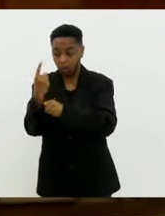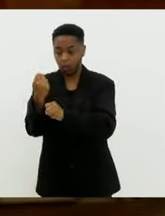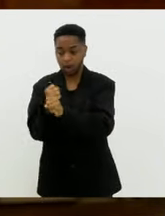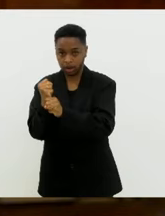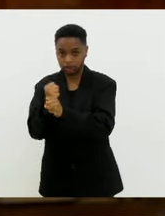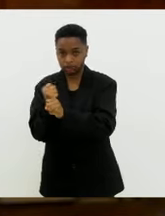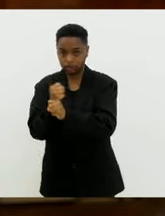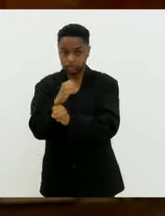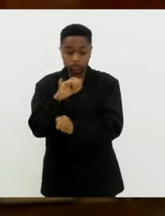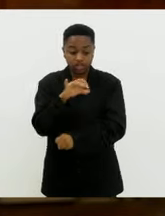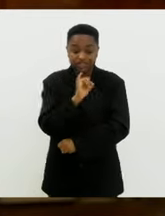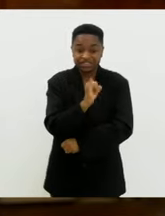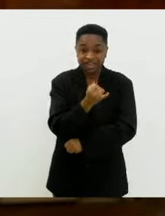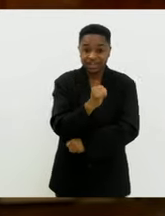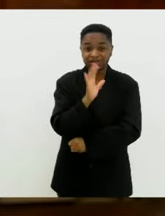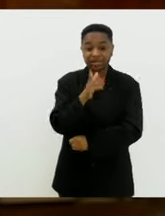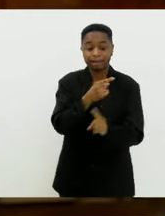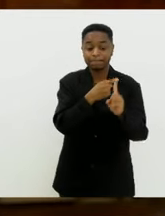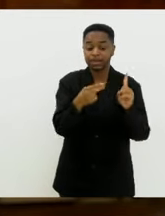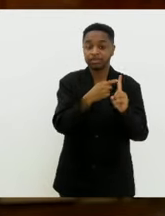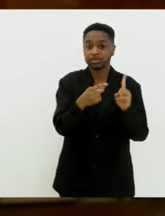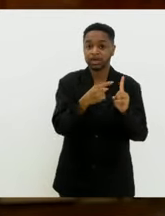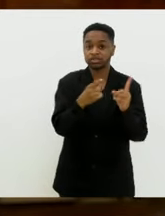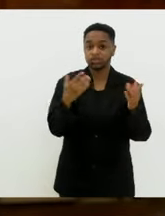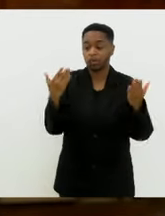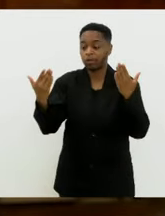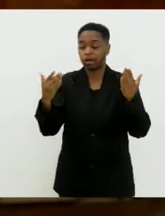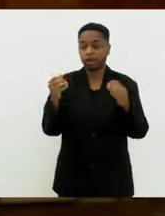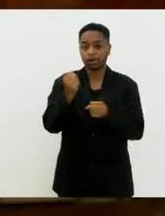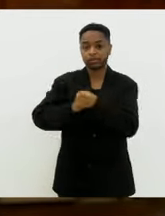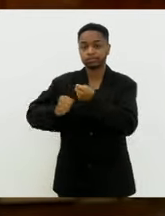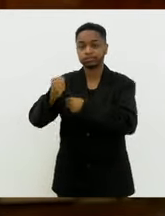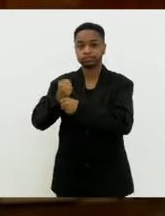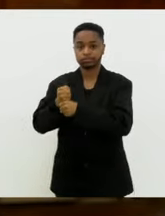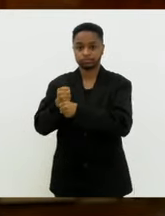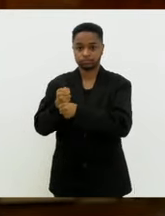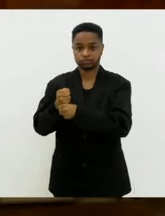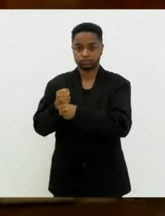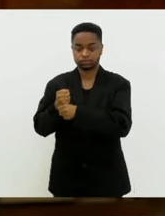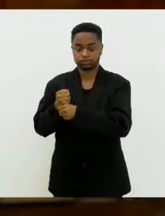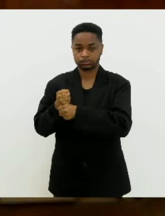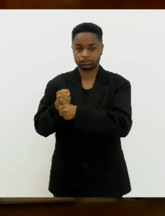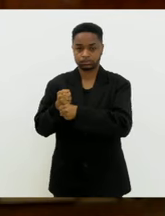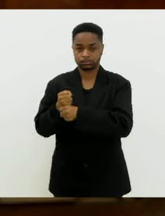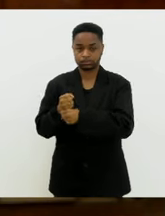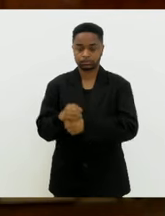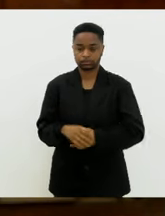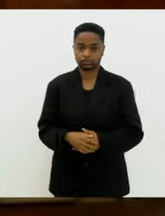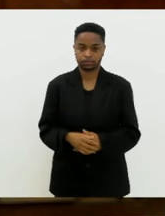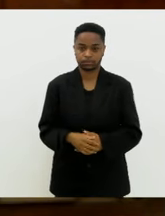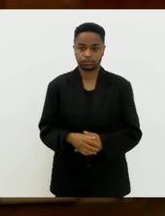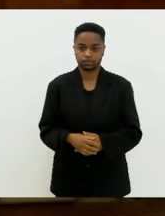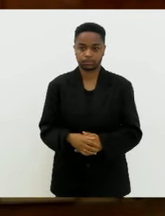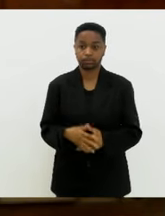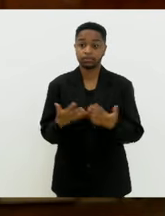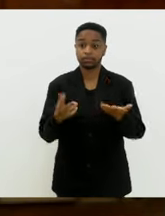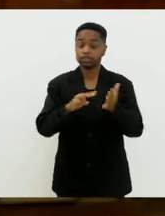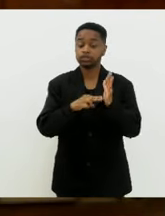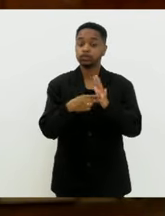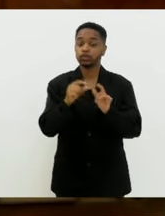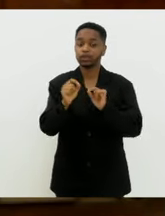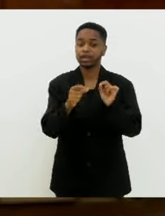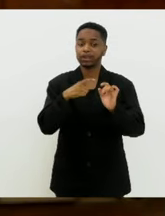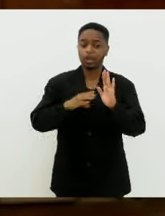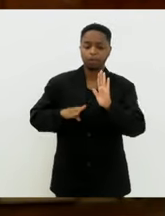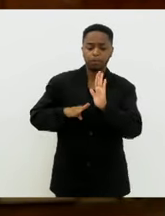já está com a metade dos casos apresentados no ano passado inteiro. Ou seja, temos uma